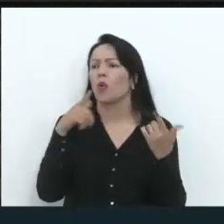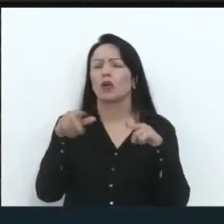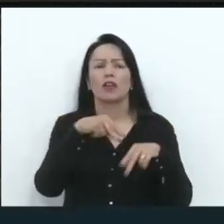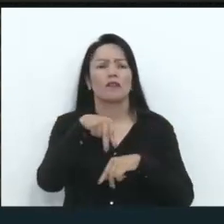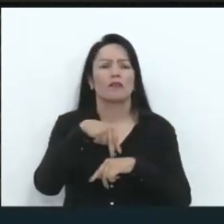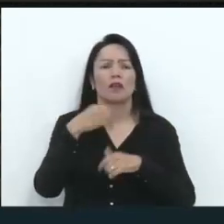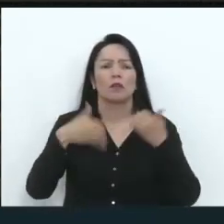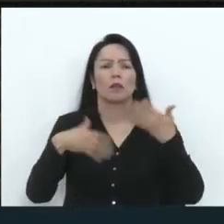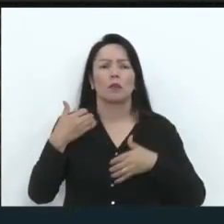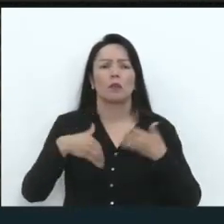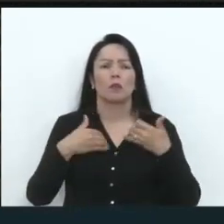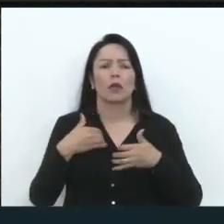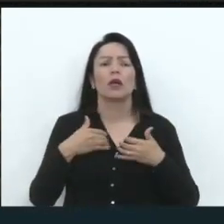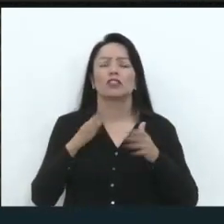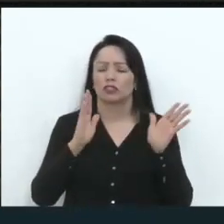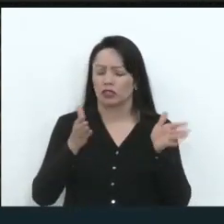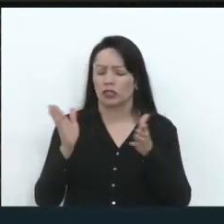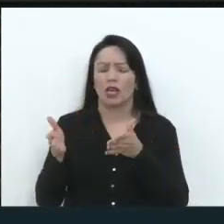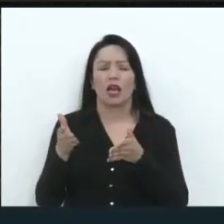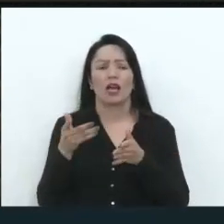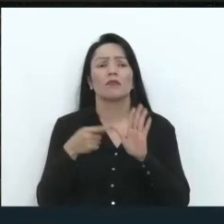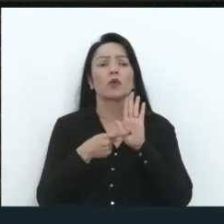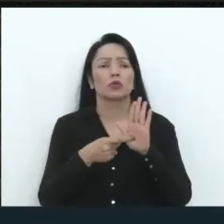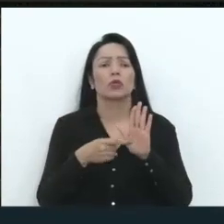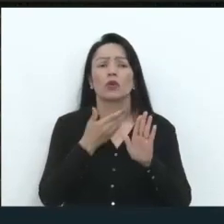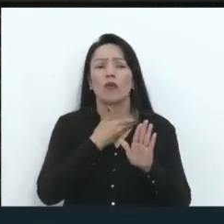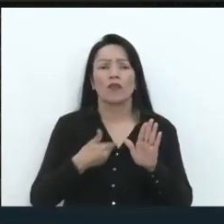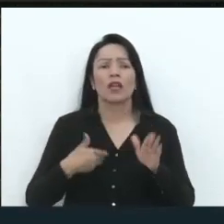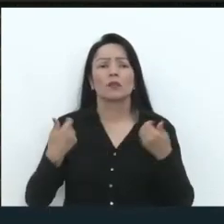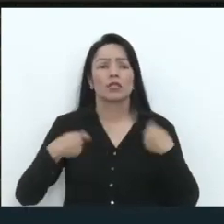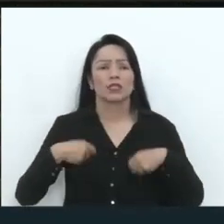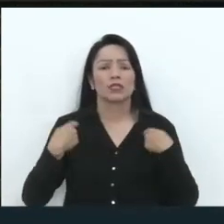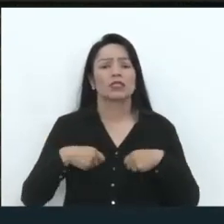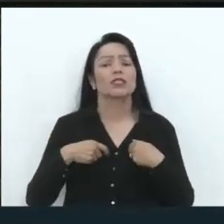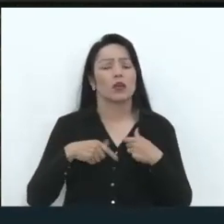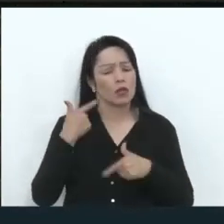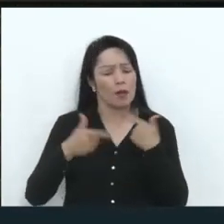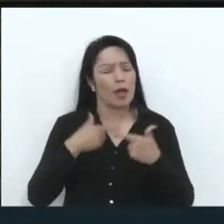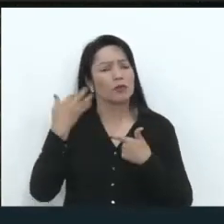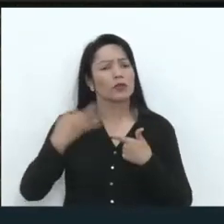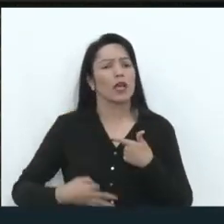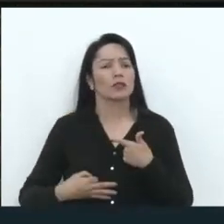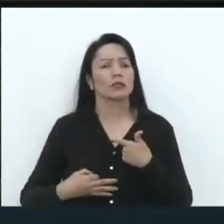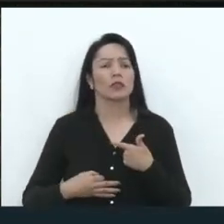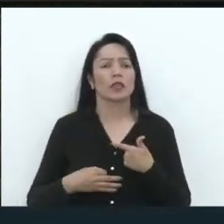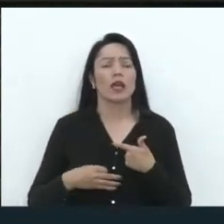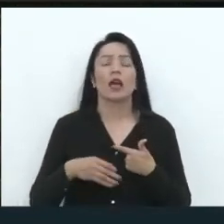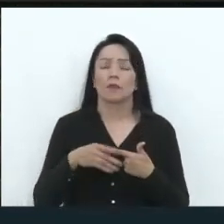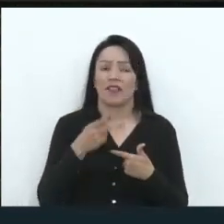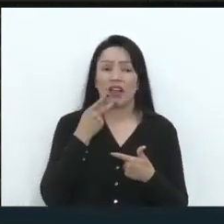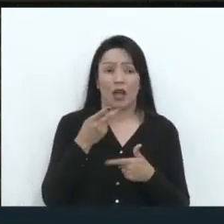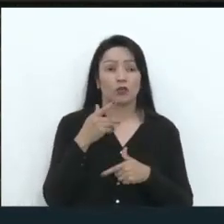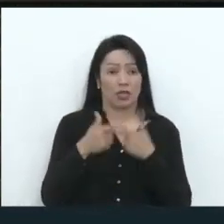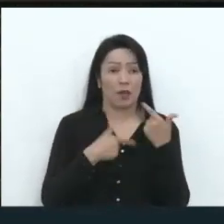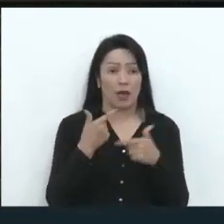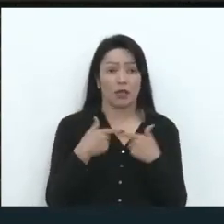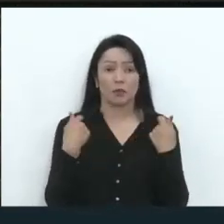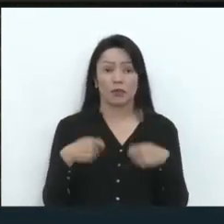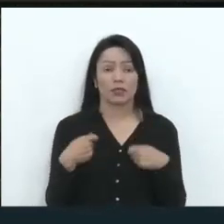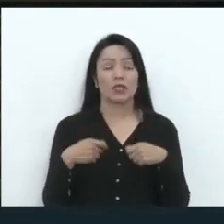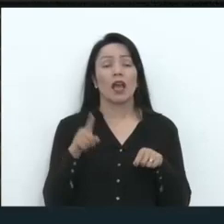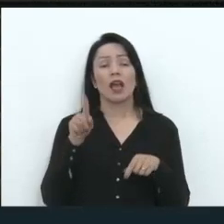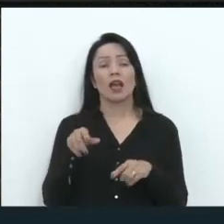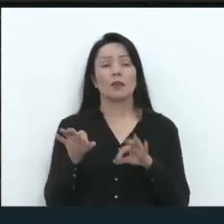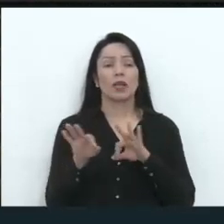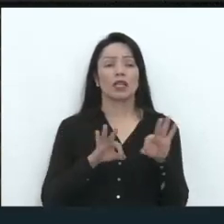e pontuando que o governo deveria e deve fazer o seu dever de casa. E quando a gente fala é fazer o dever, é planejar